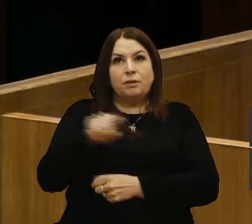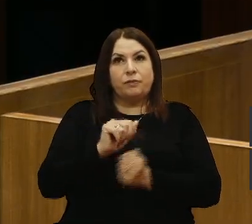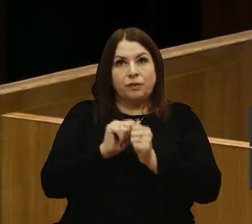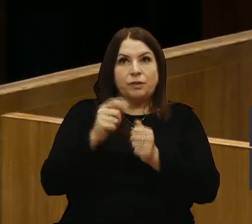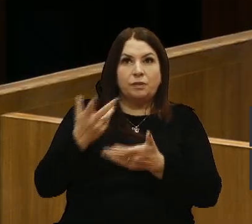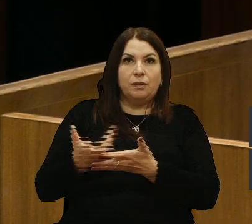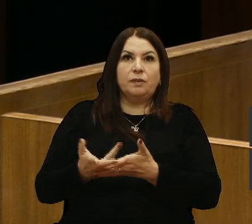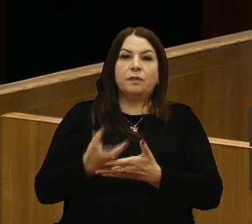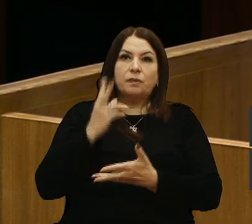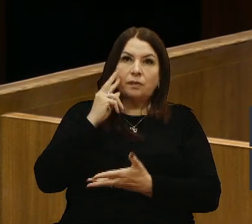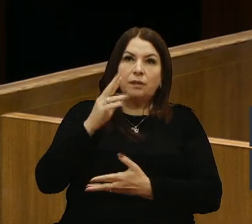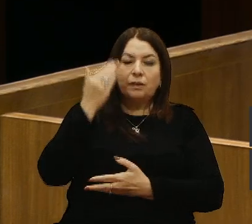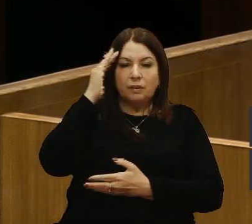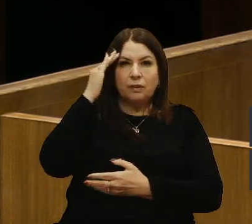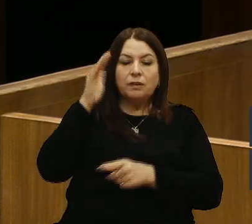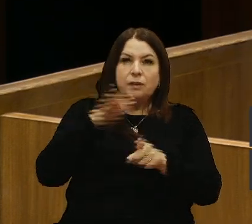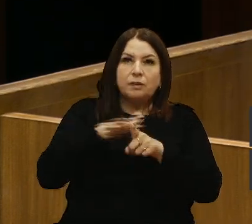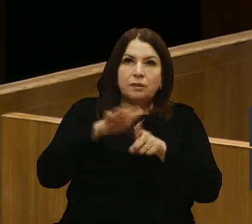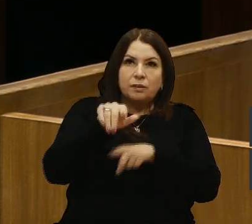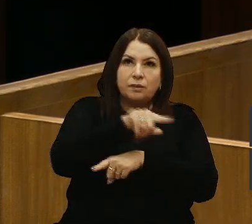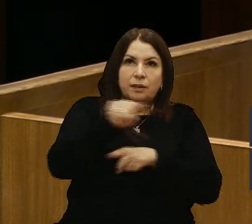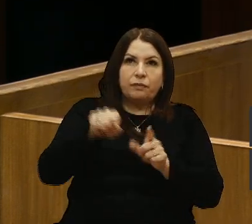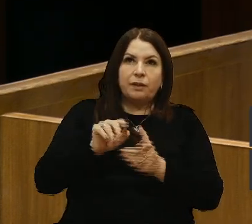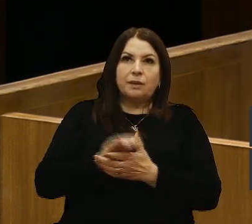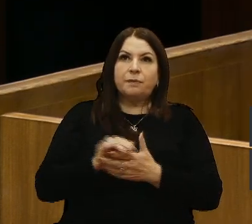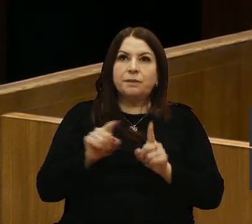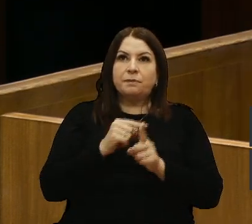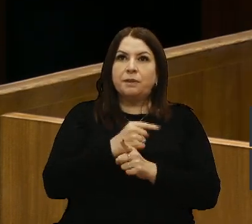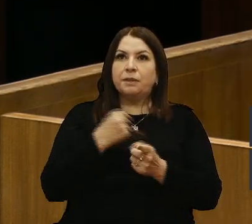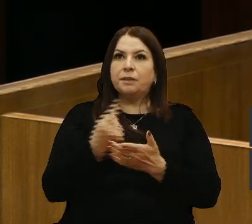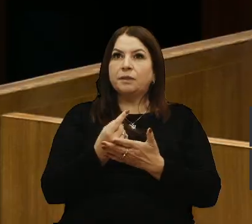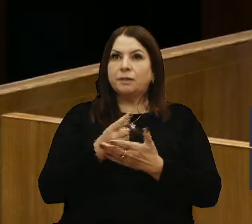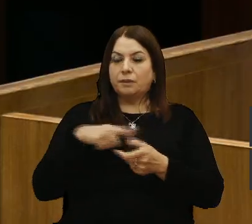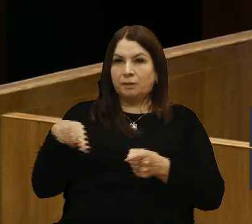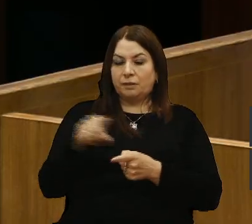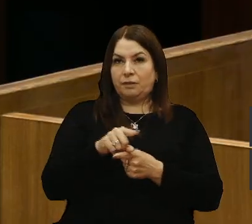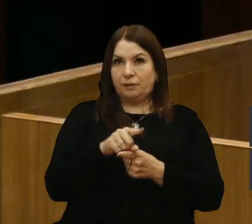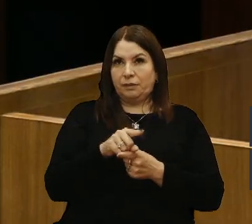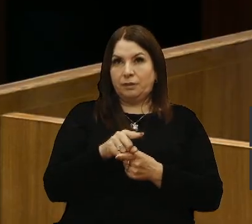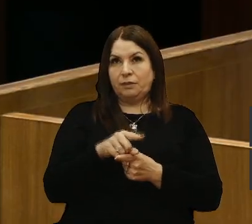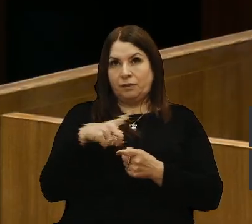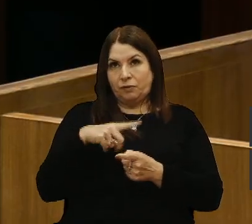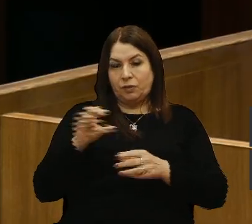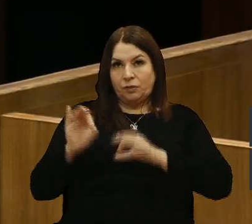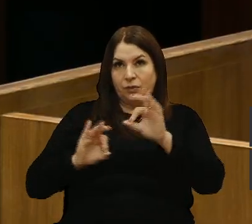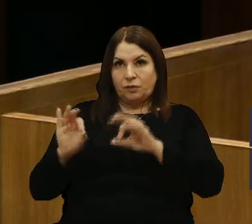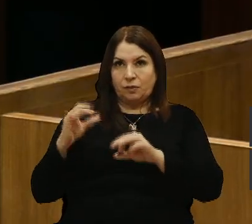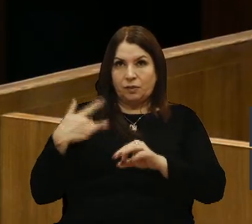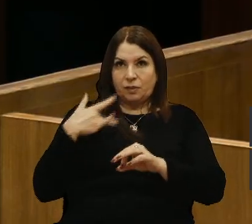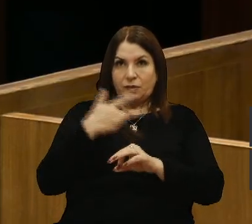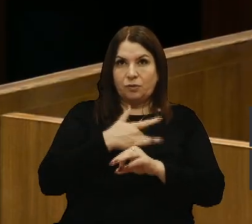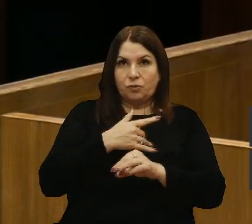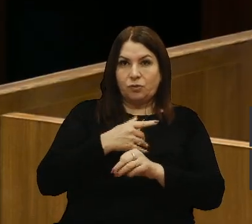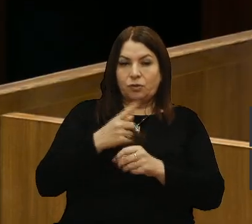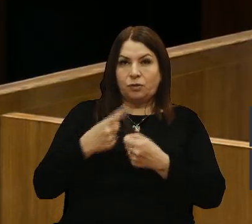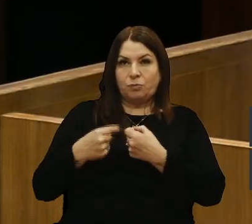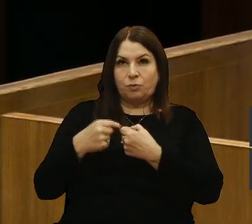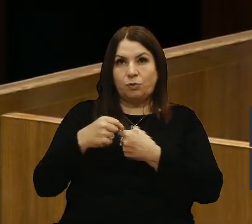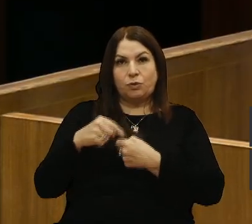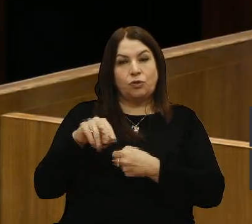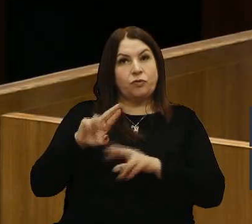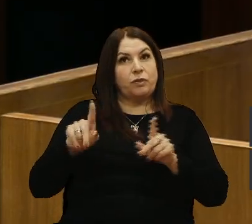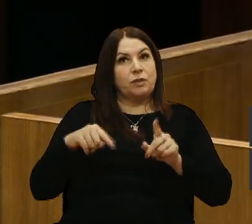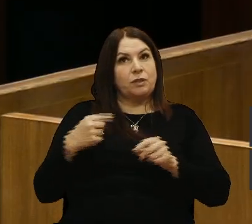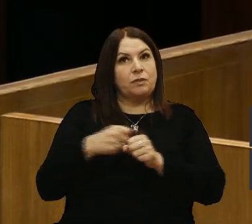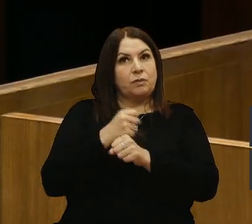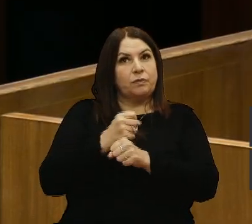porque aí ele entende as demandas, entende os funcionários, entende as pessoas que lá estão, e assim ele vai organizando a saúde do município. Diferente do nosso, que acho que